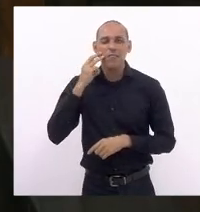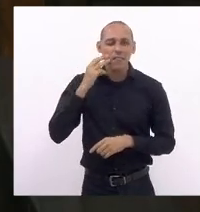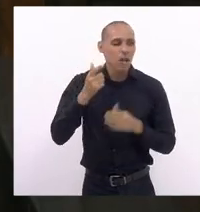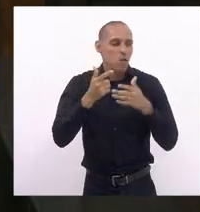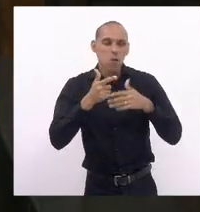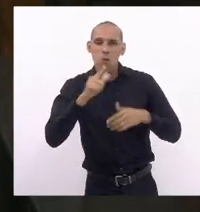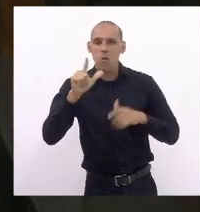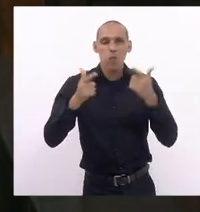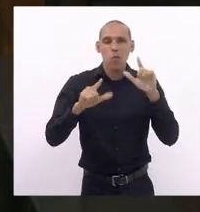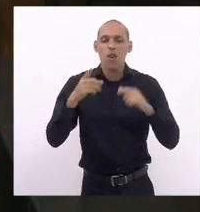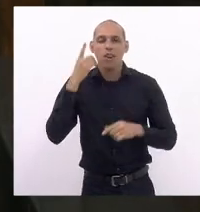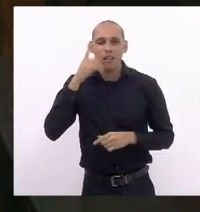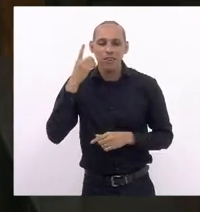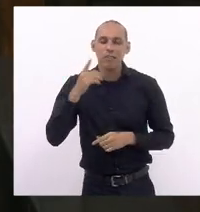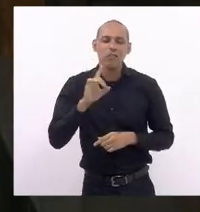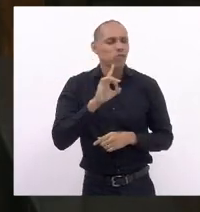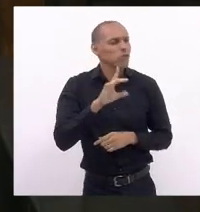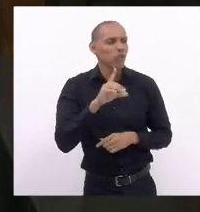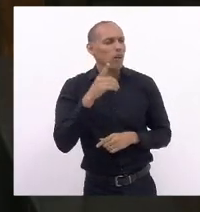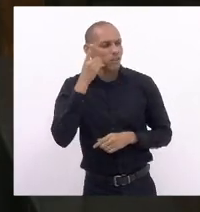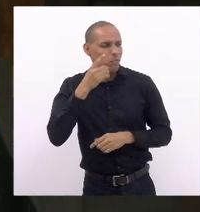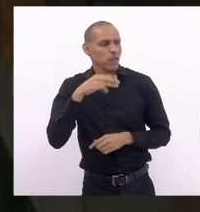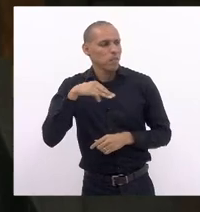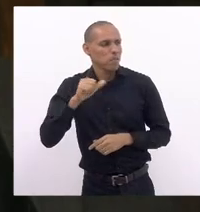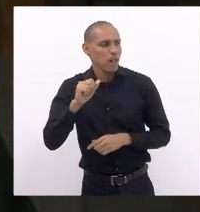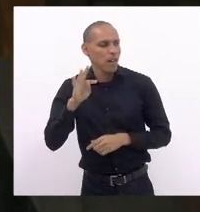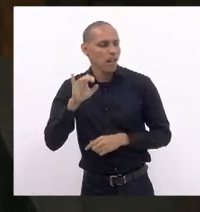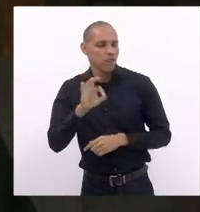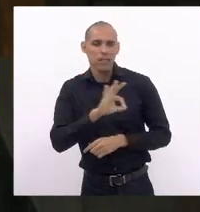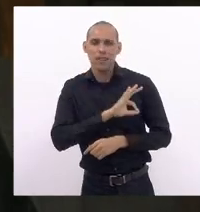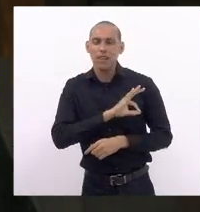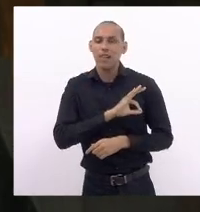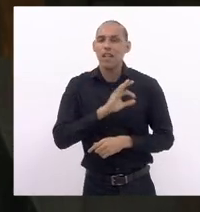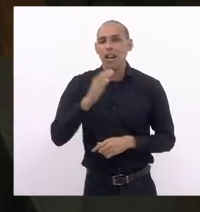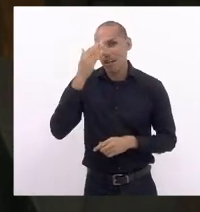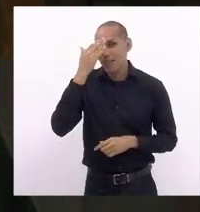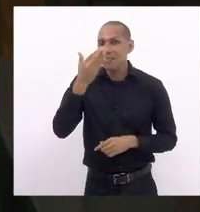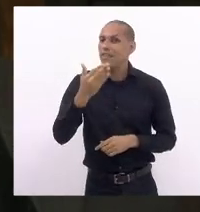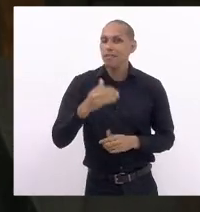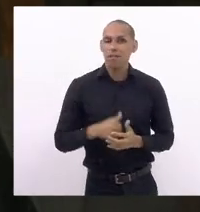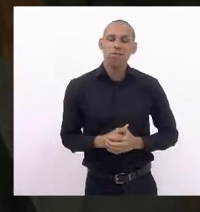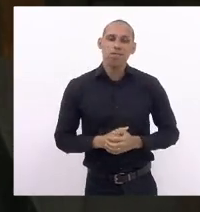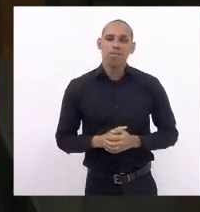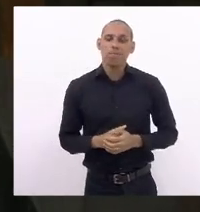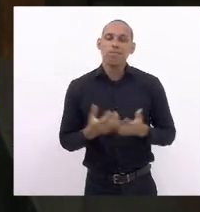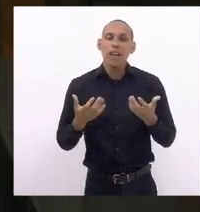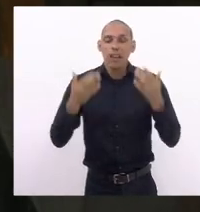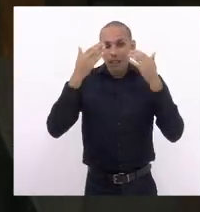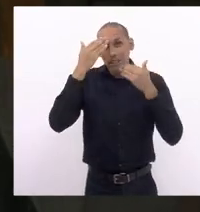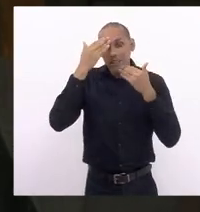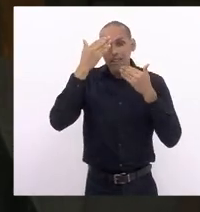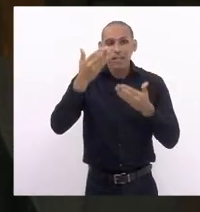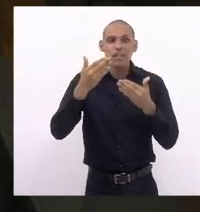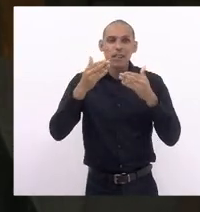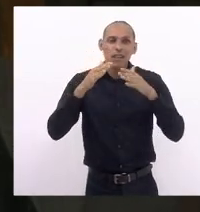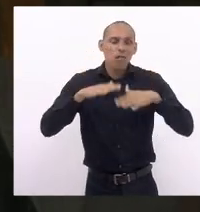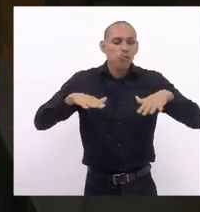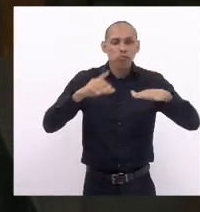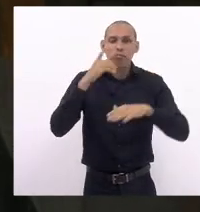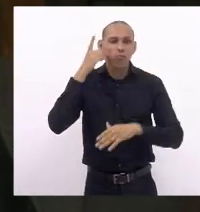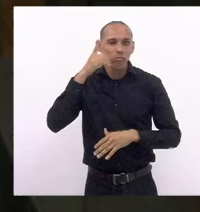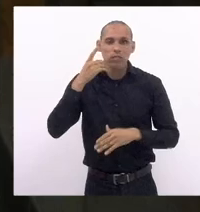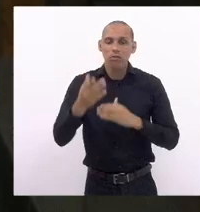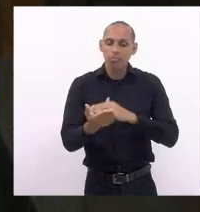só, deputada Marta Rocha, é para fazer um agradecimento. Eu quero agradecer a todos os deputados